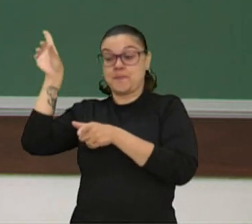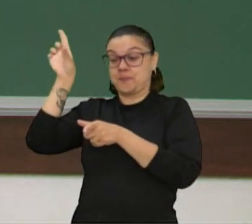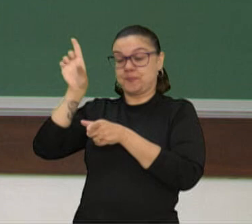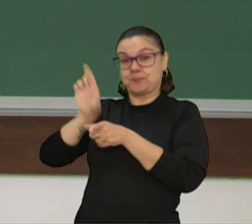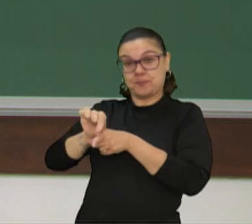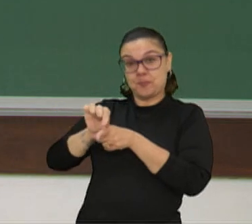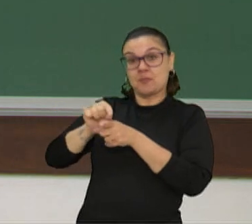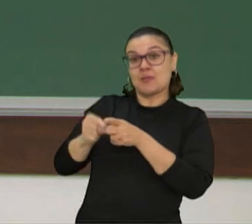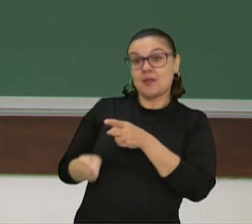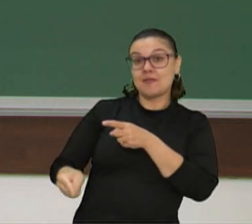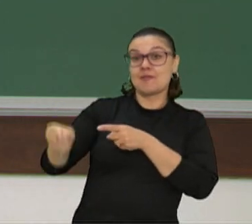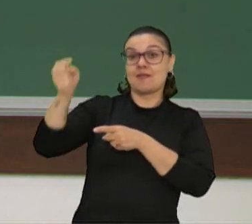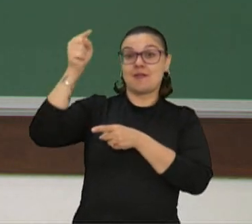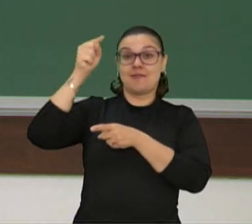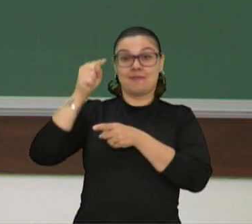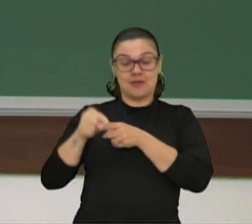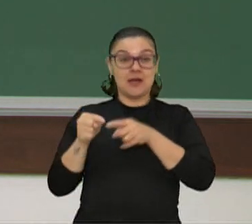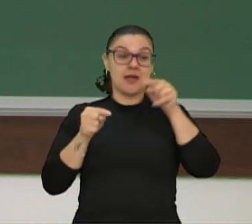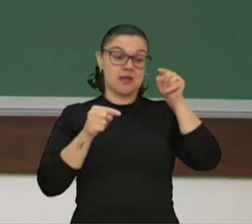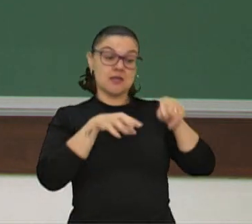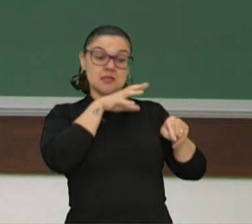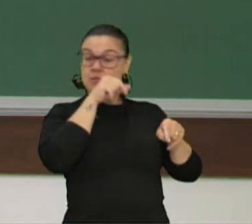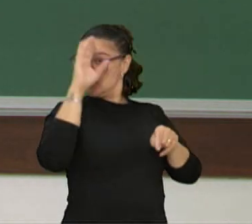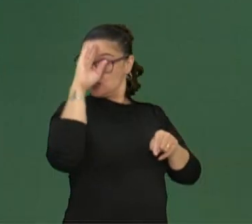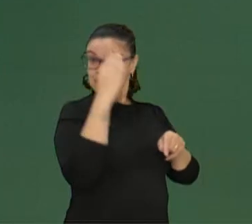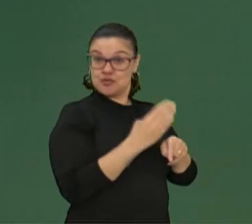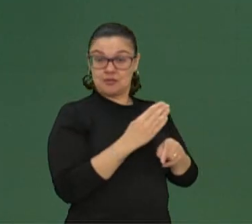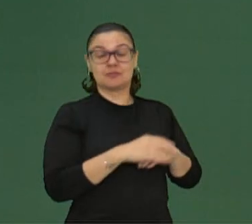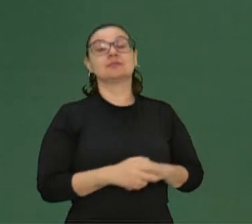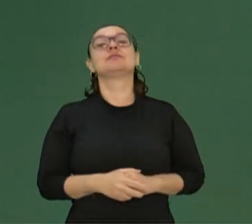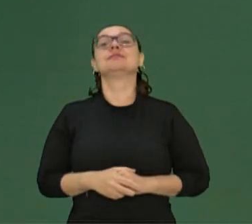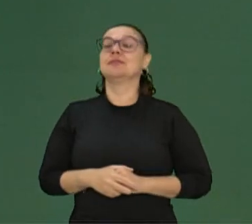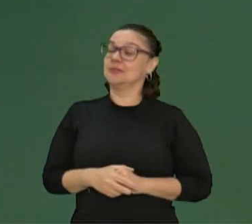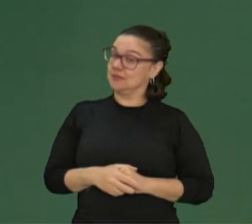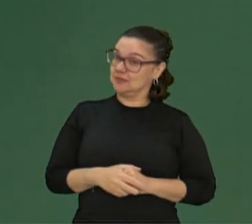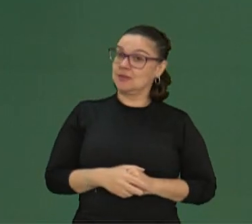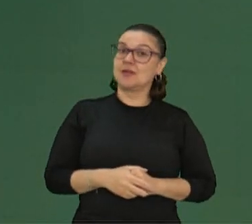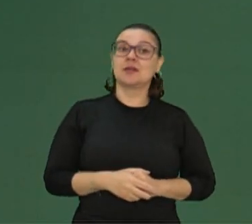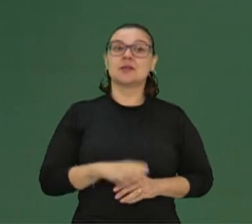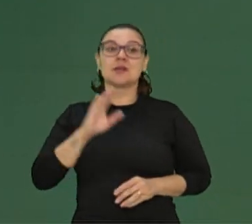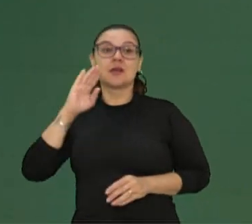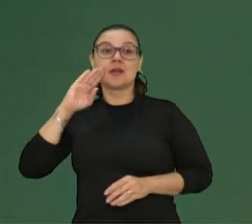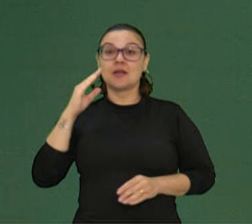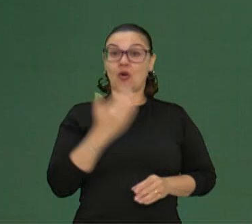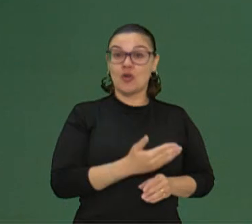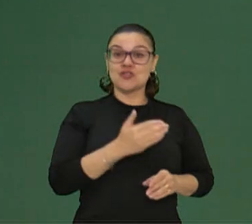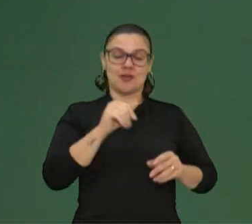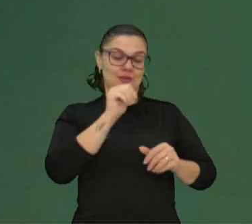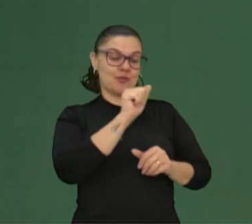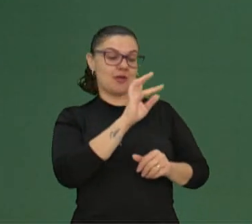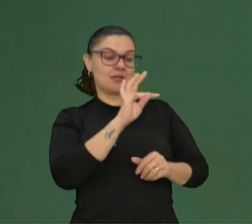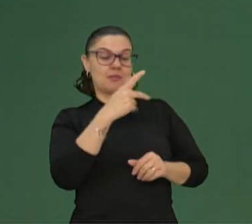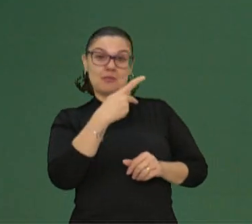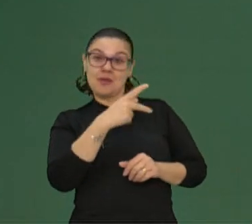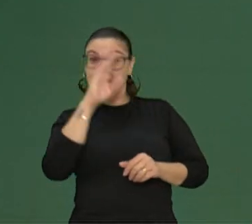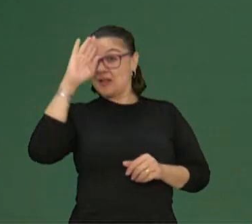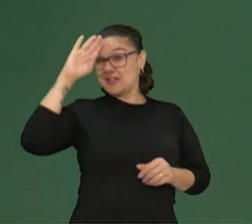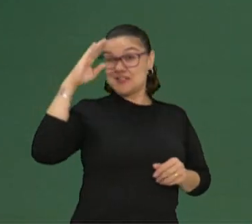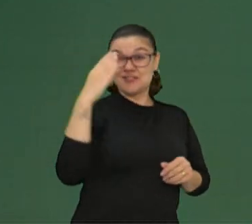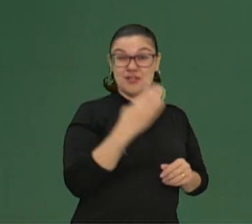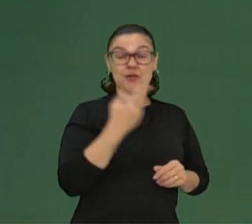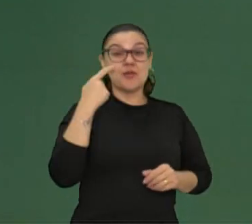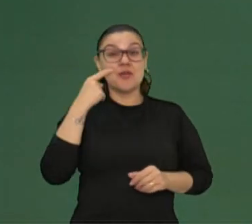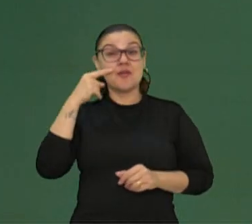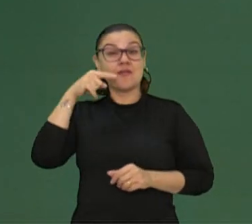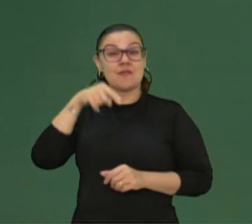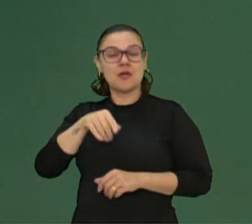esse alimento. Esses animais não. Olha lá, eles já convertem direto em ATP. Eles viram aqui que os níveis de ATP são muito